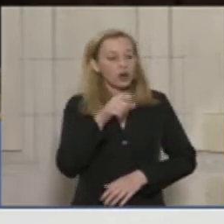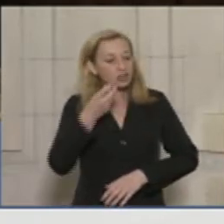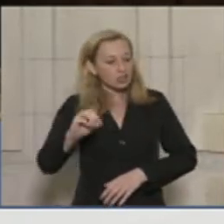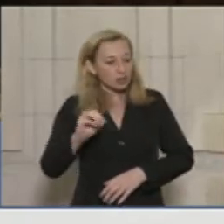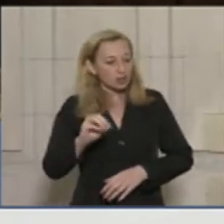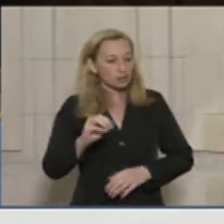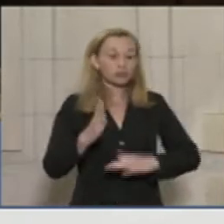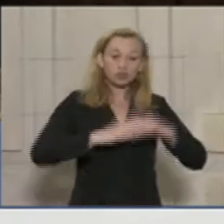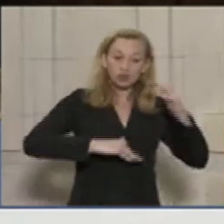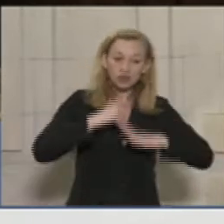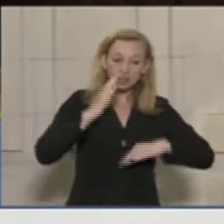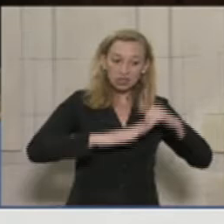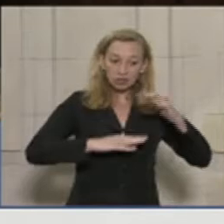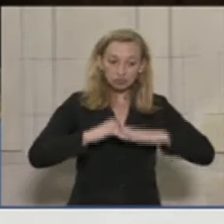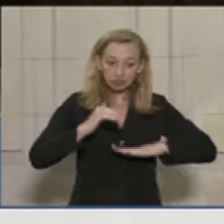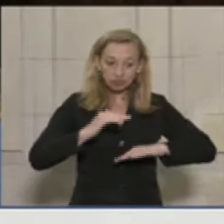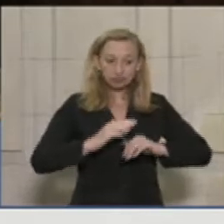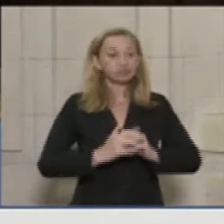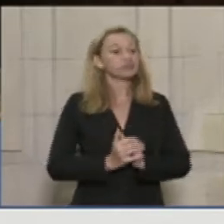nível médio.